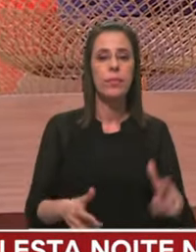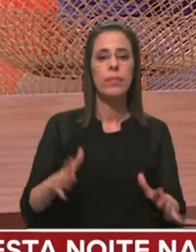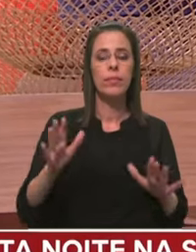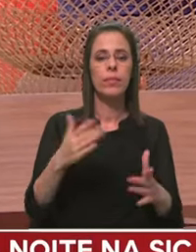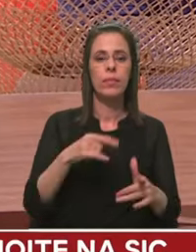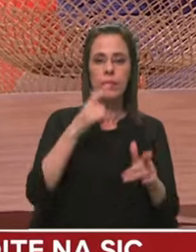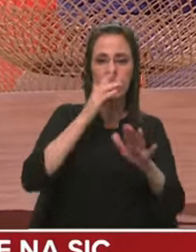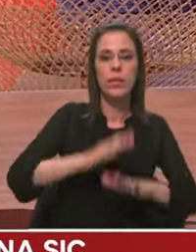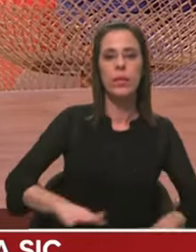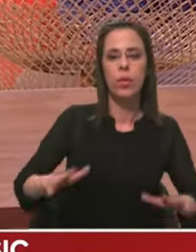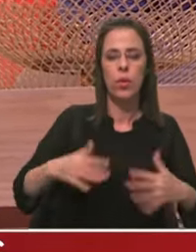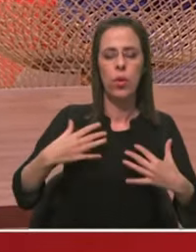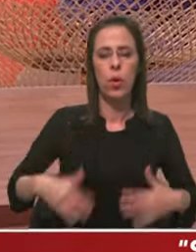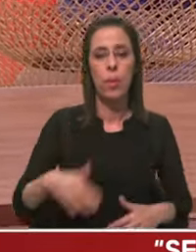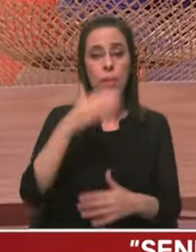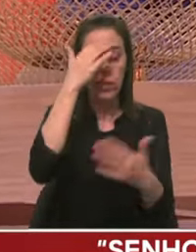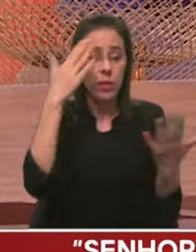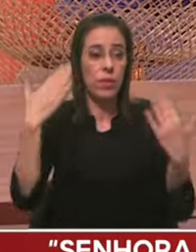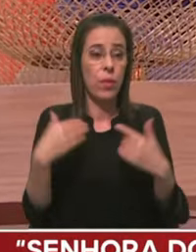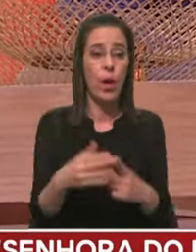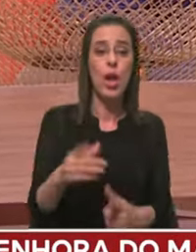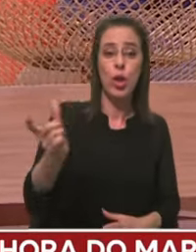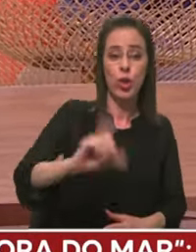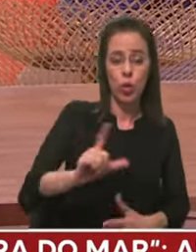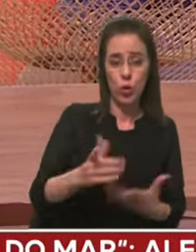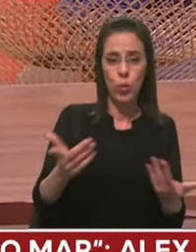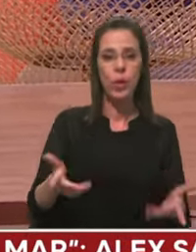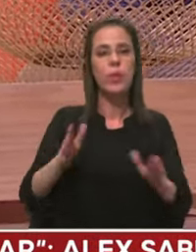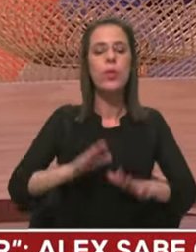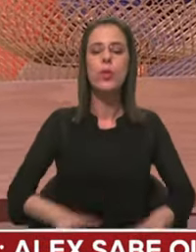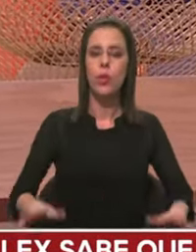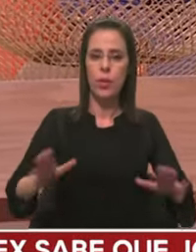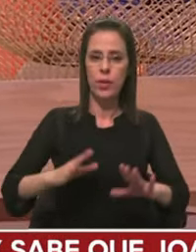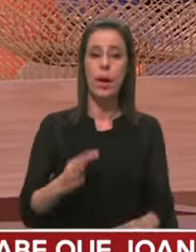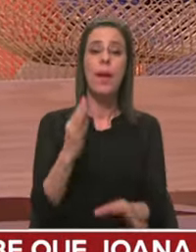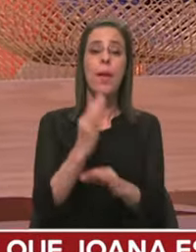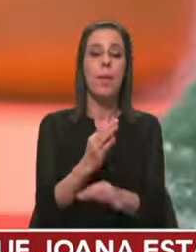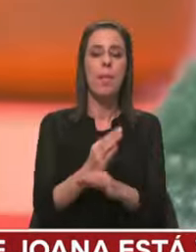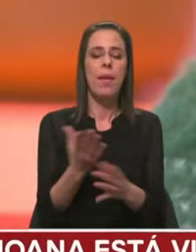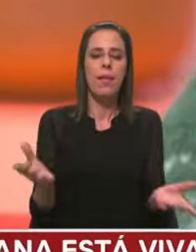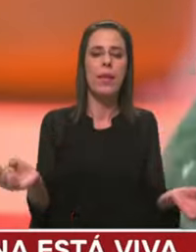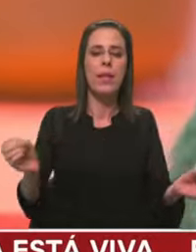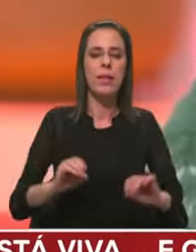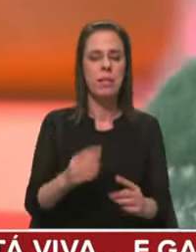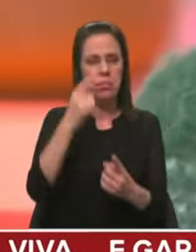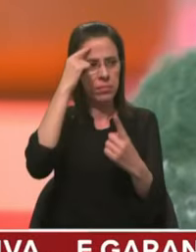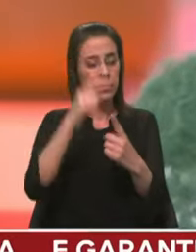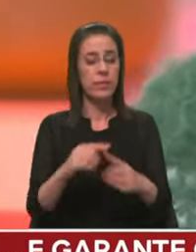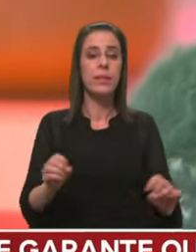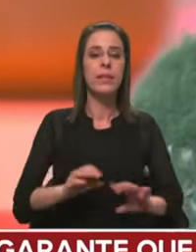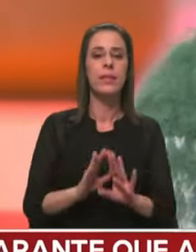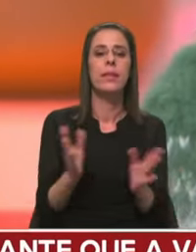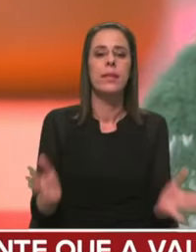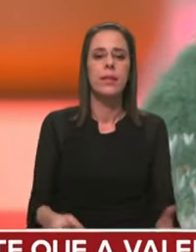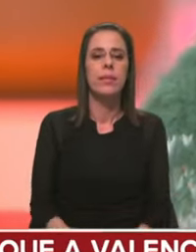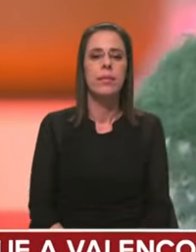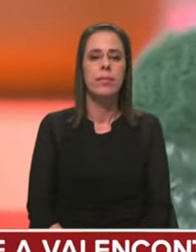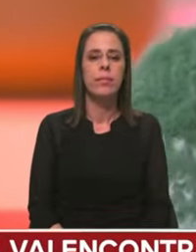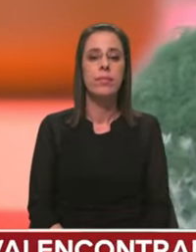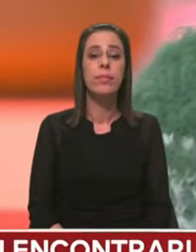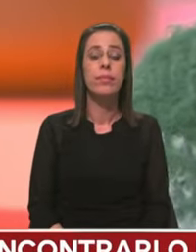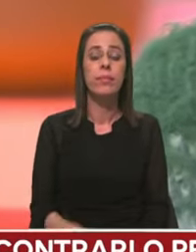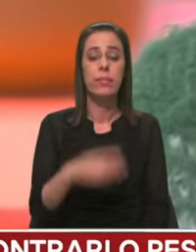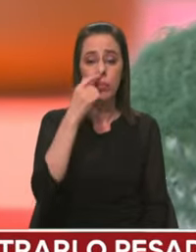descontraídas de roupa de verão porque era em Julho descontraídos quer uma festa sem qualquer prenção pretenção exatamente e